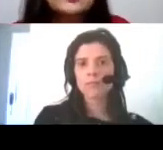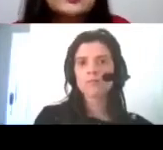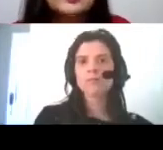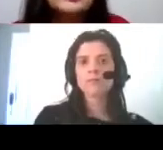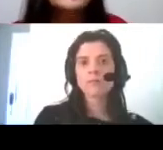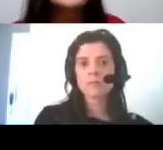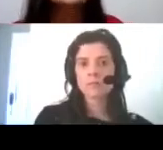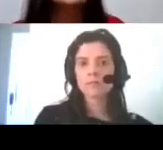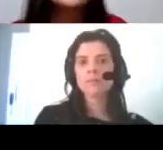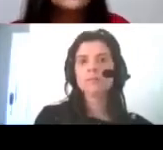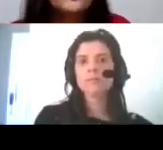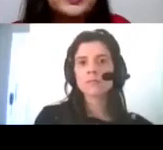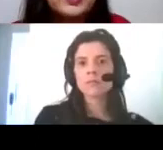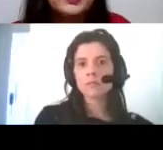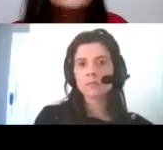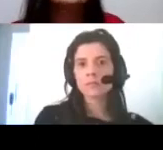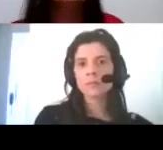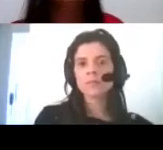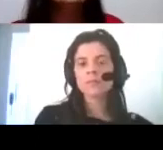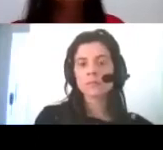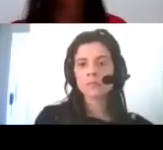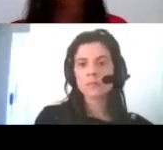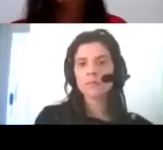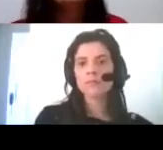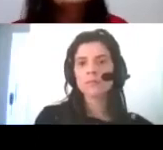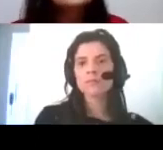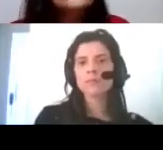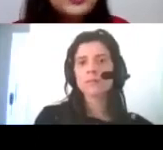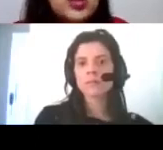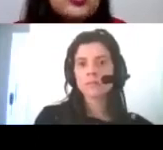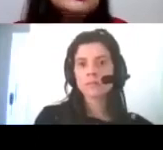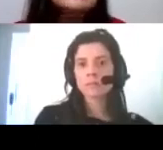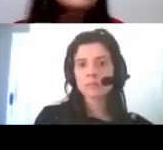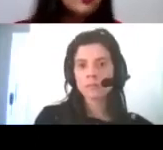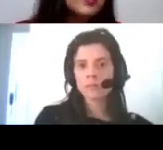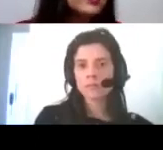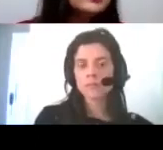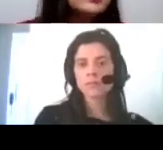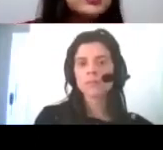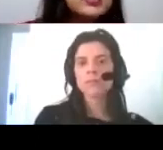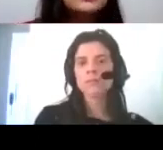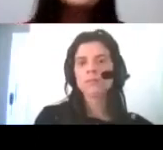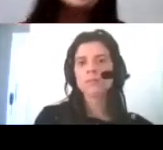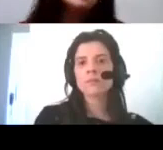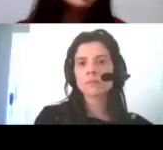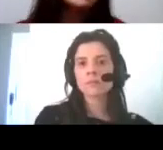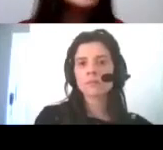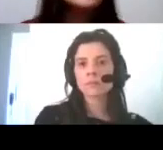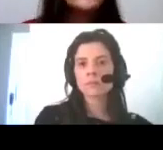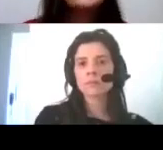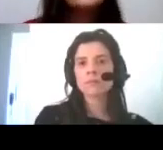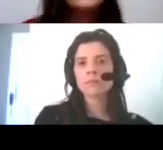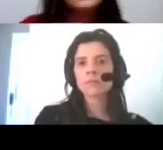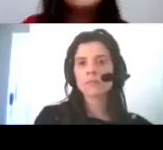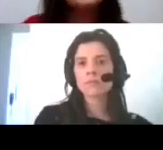sua responsabilidade, a sua competência, né? Se não, sendo humilde, se não souber fazer determinado, porque às